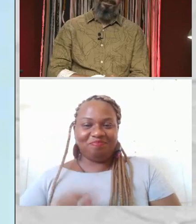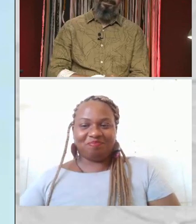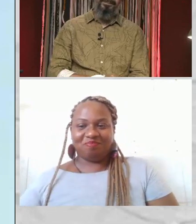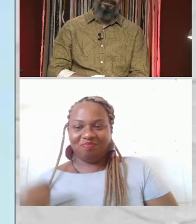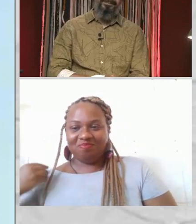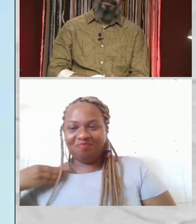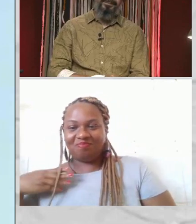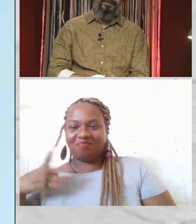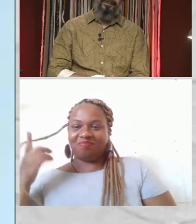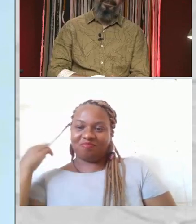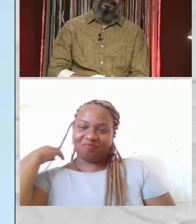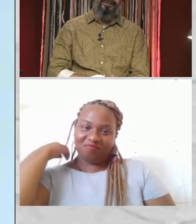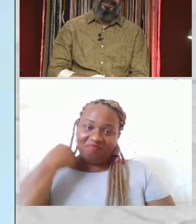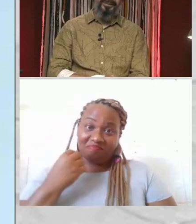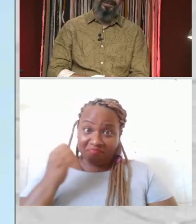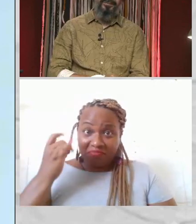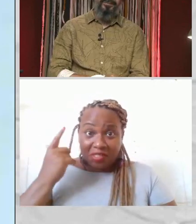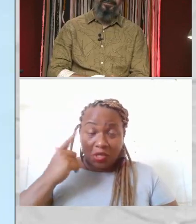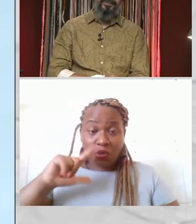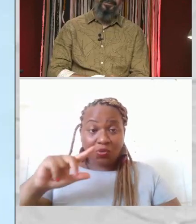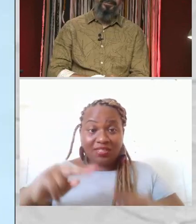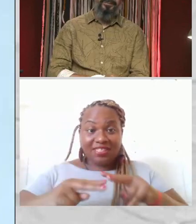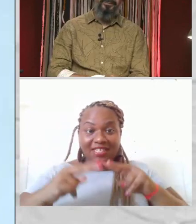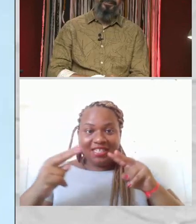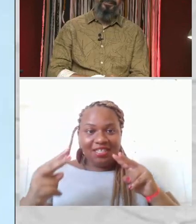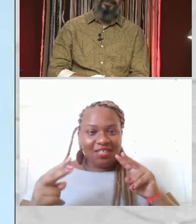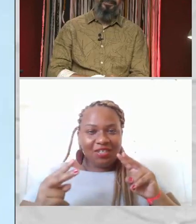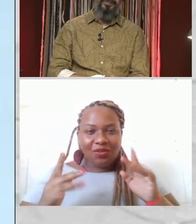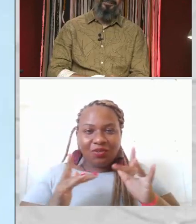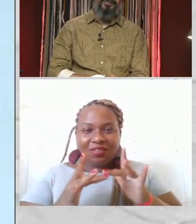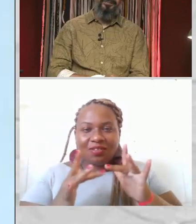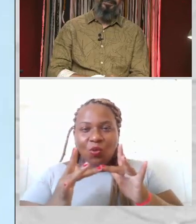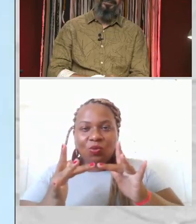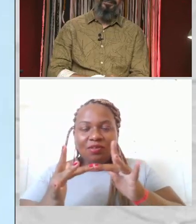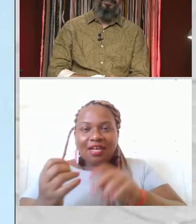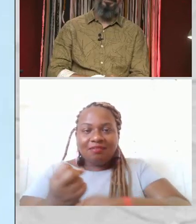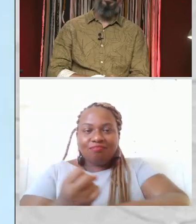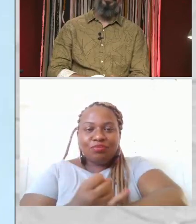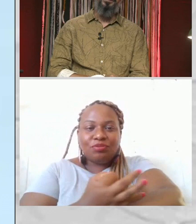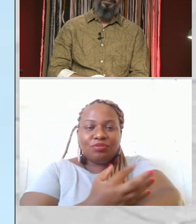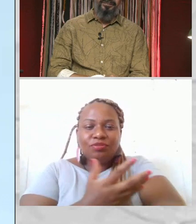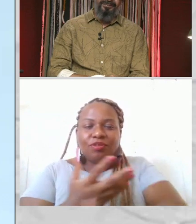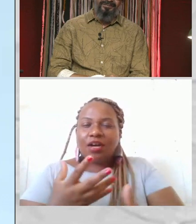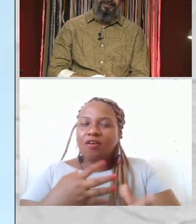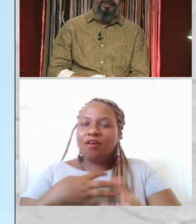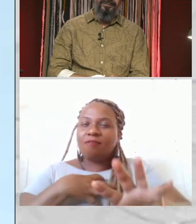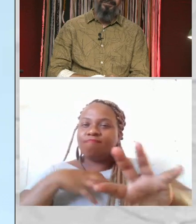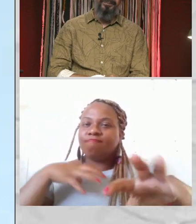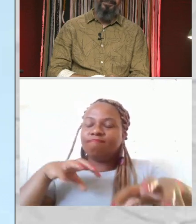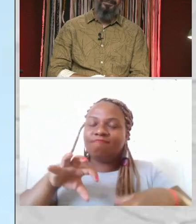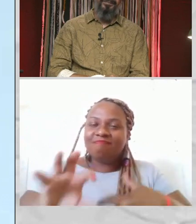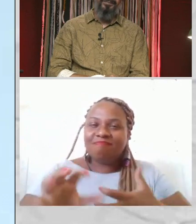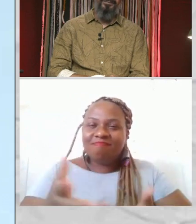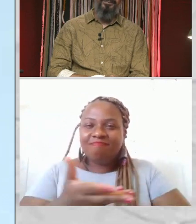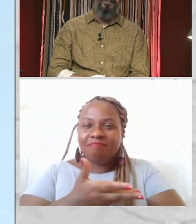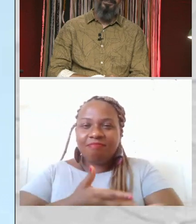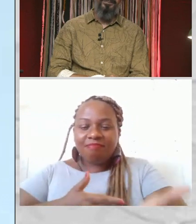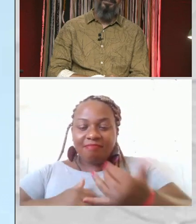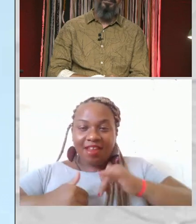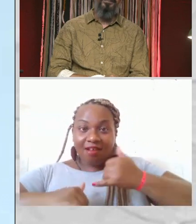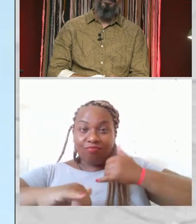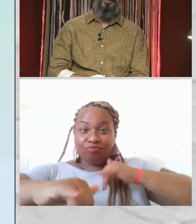consegue fazer isso nesse formato online, tocar as pessoas nesse momento. Esse momento é o momento de tocar as pessoas,